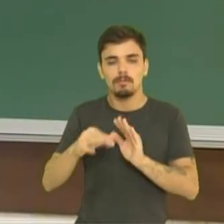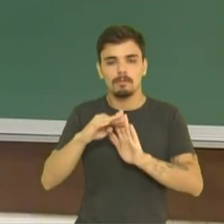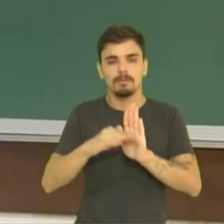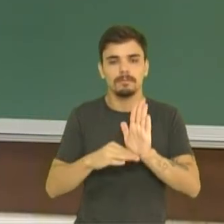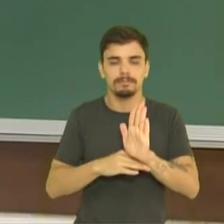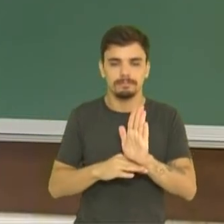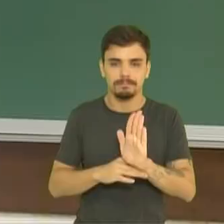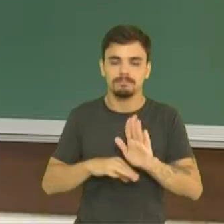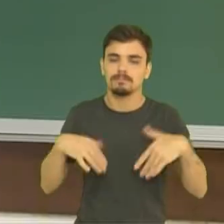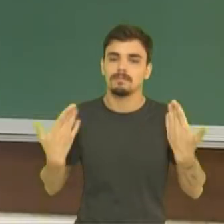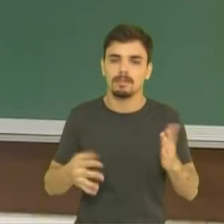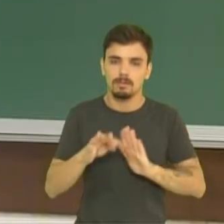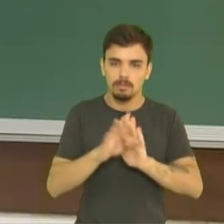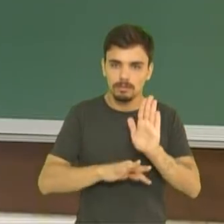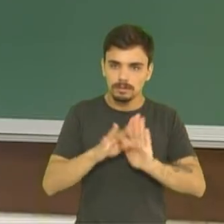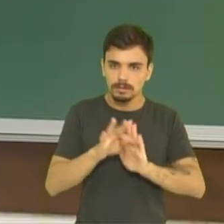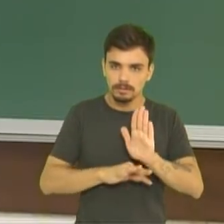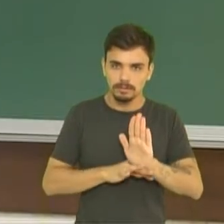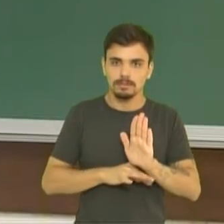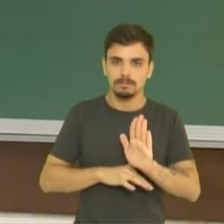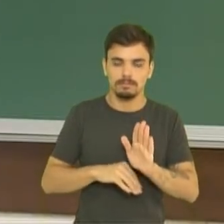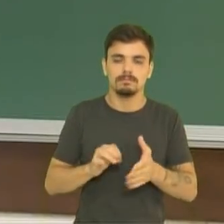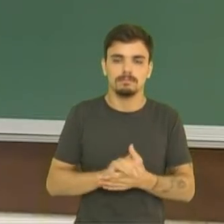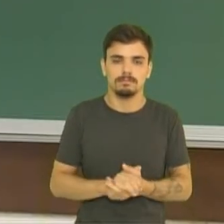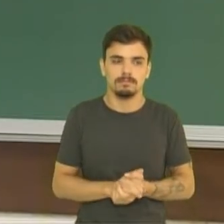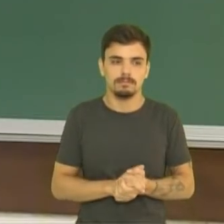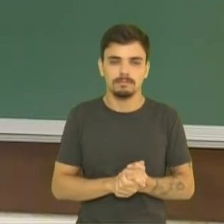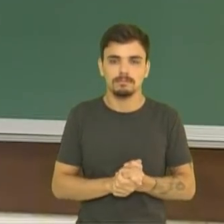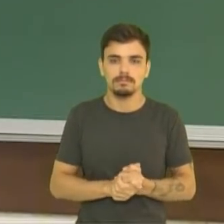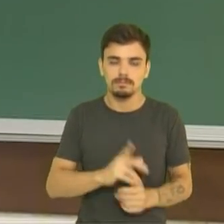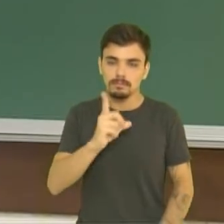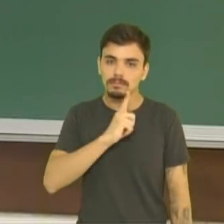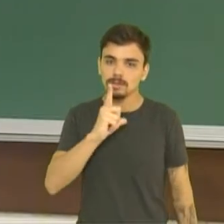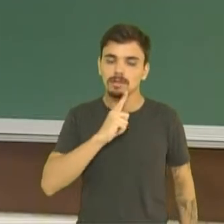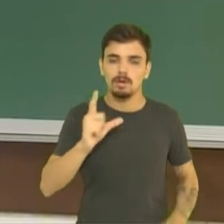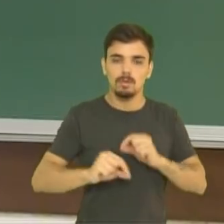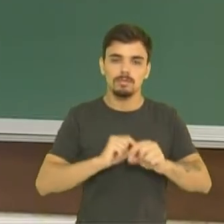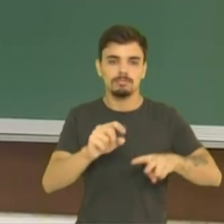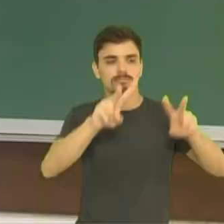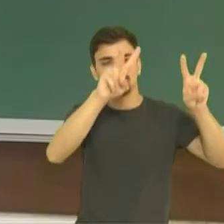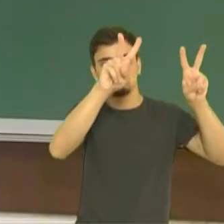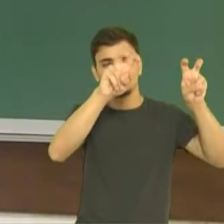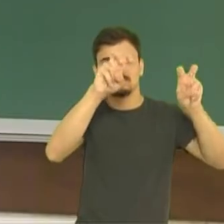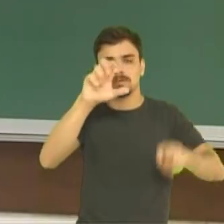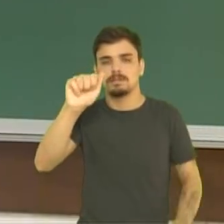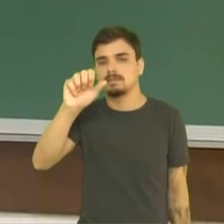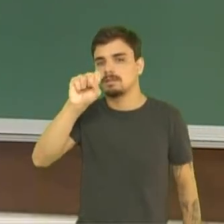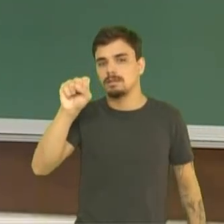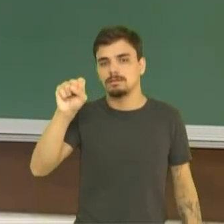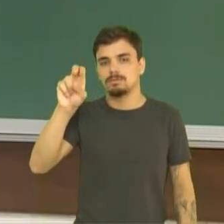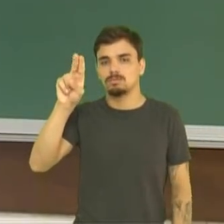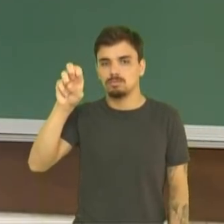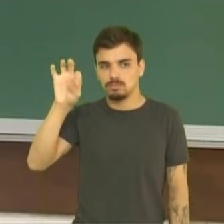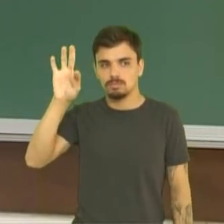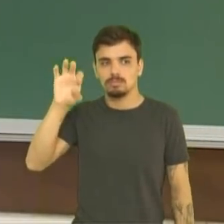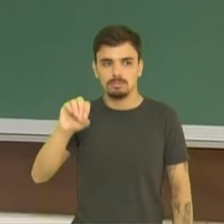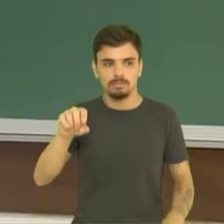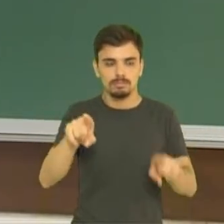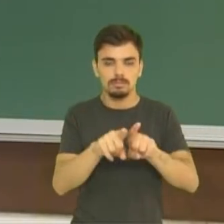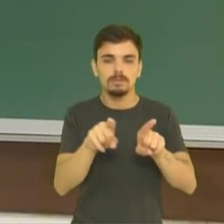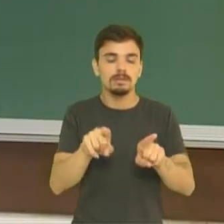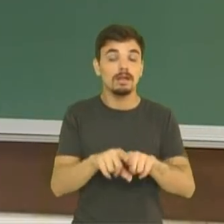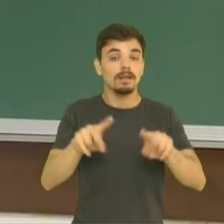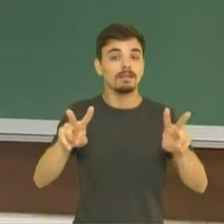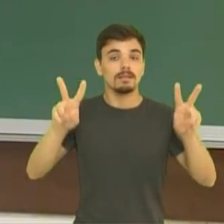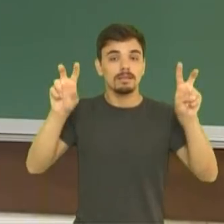partes? Bom, o texto dissertativo argumentativo, ele tem um assunto, né? Primeiro ele tem que ter um assunto, ele